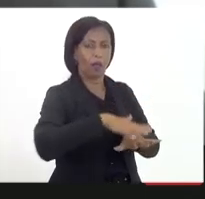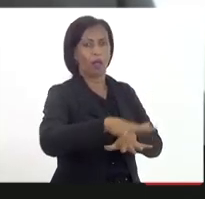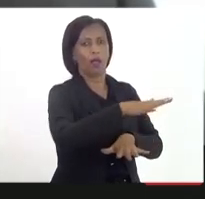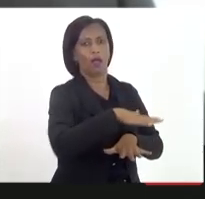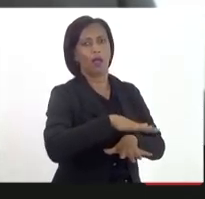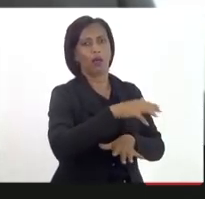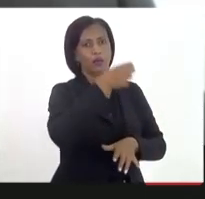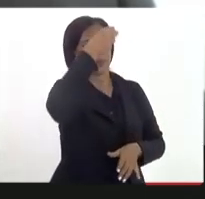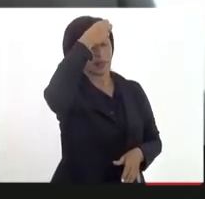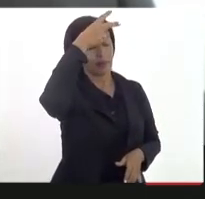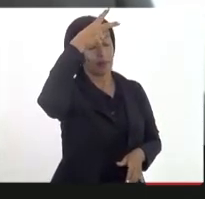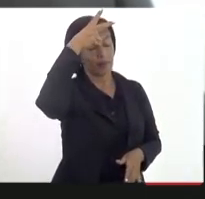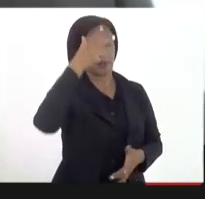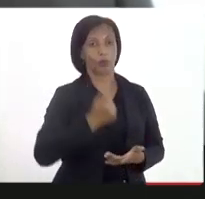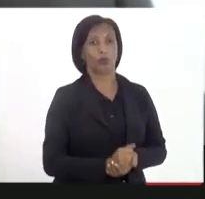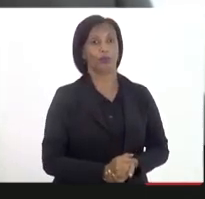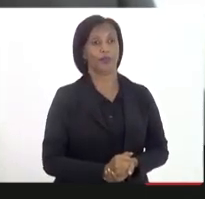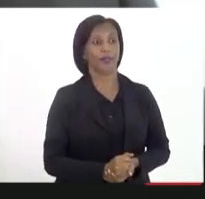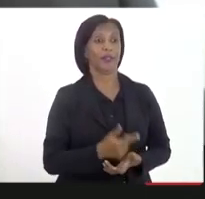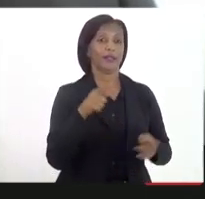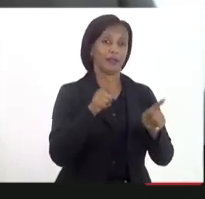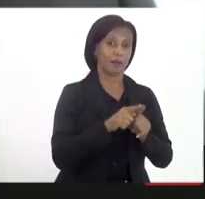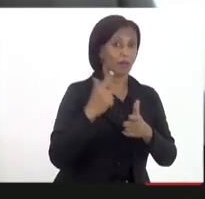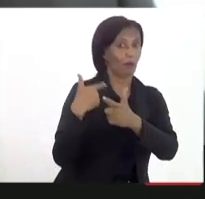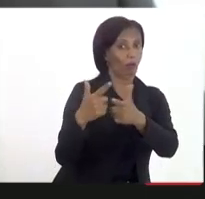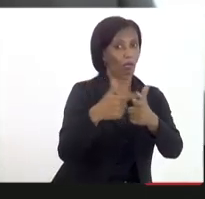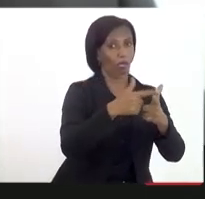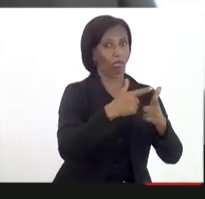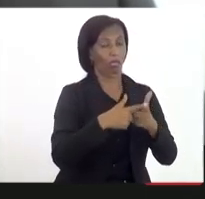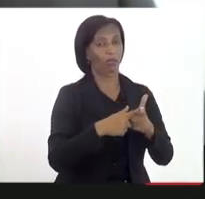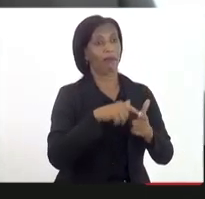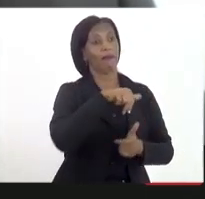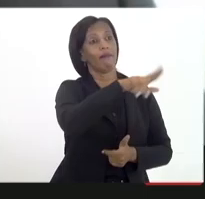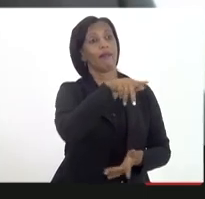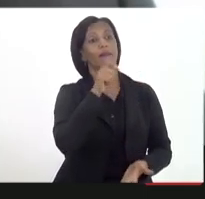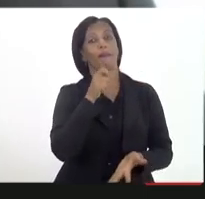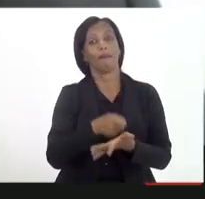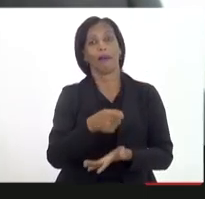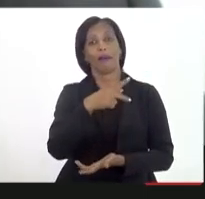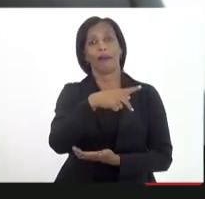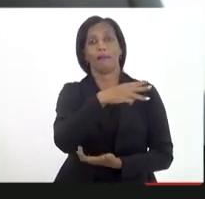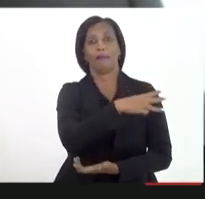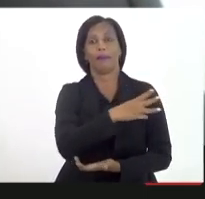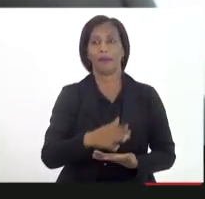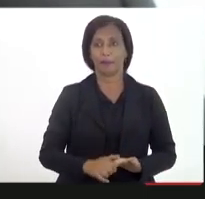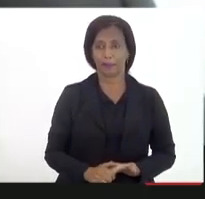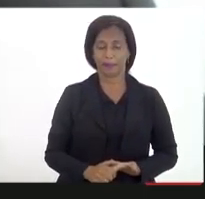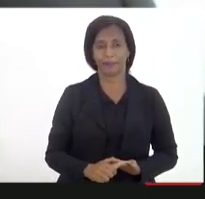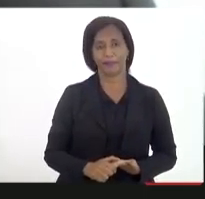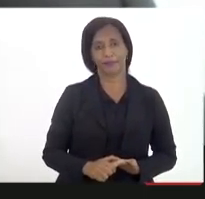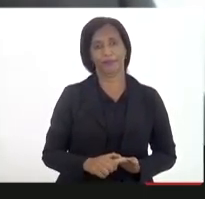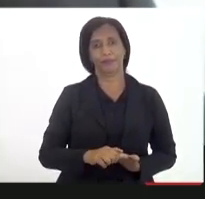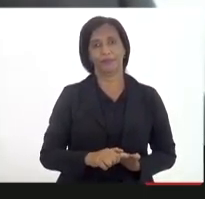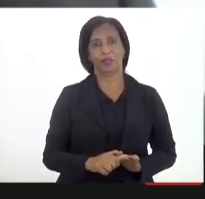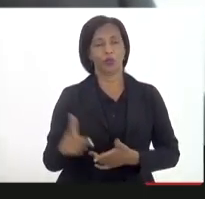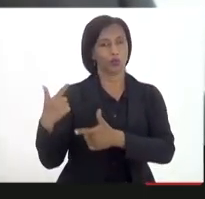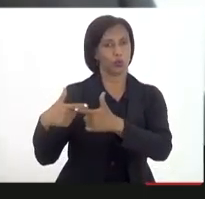alguns casos as prefeituras tendência deixado a desejar e essa conta quem paga a polícia militar do mero ordenamento Urbano